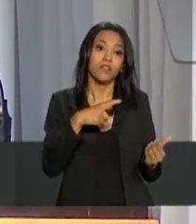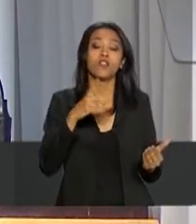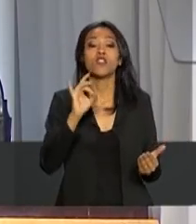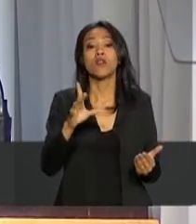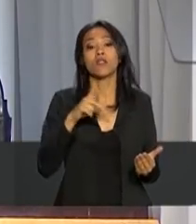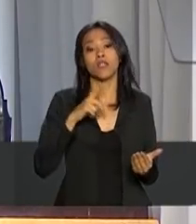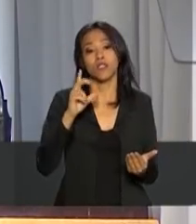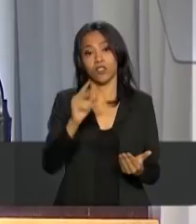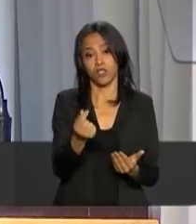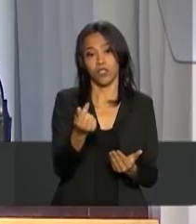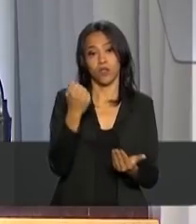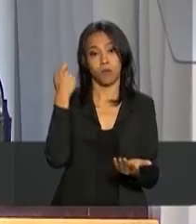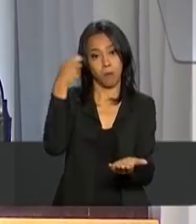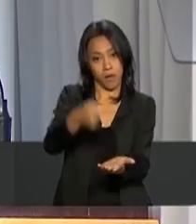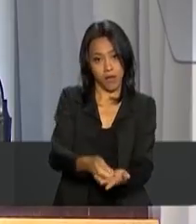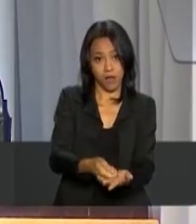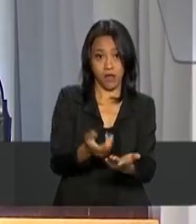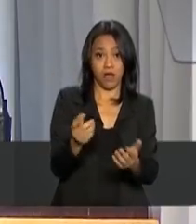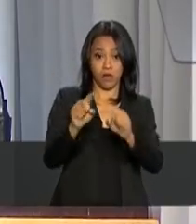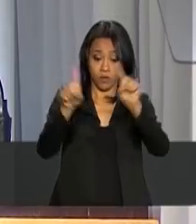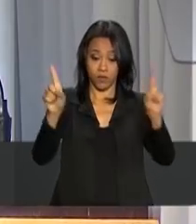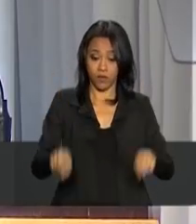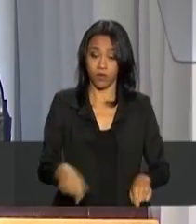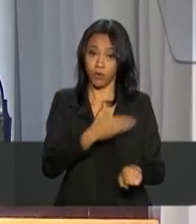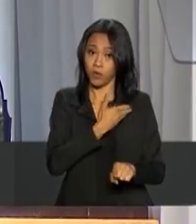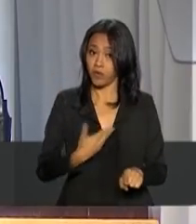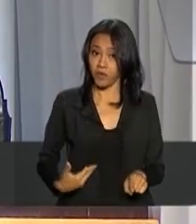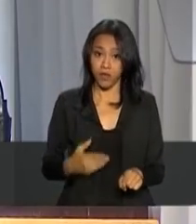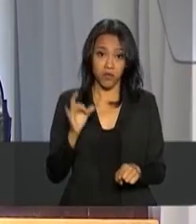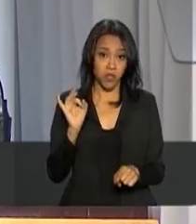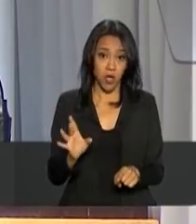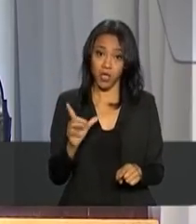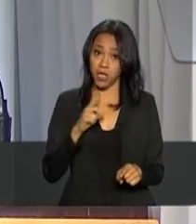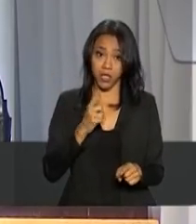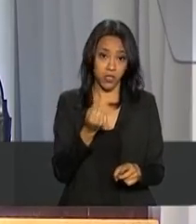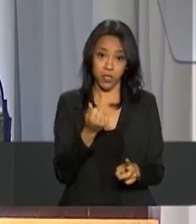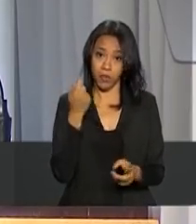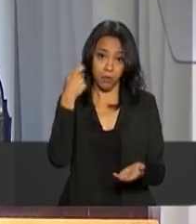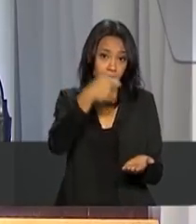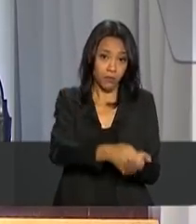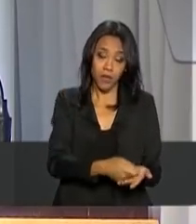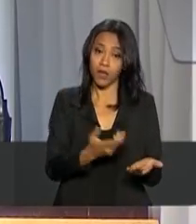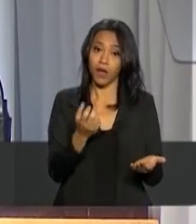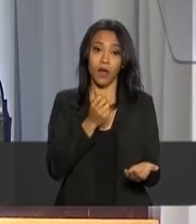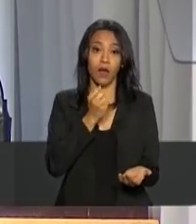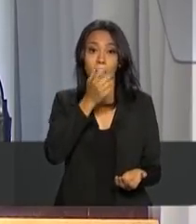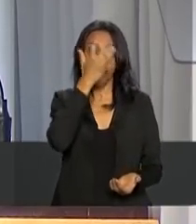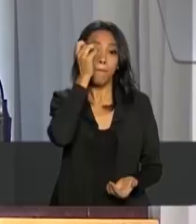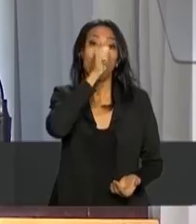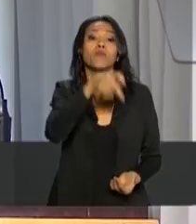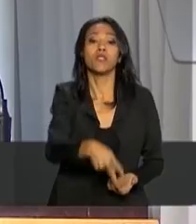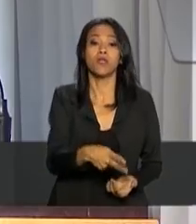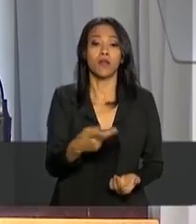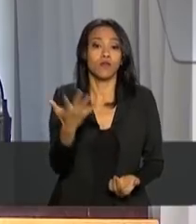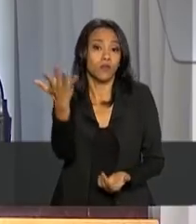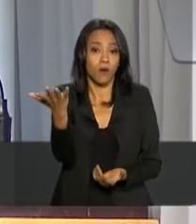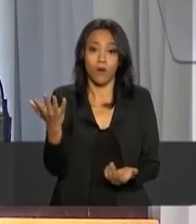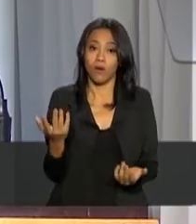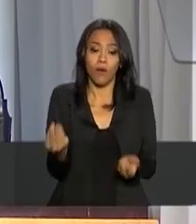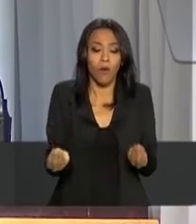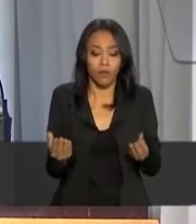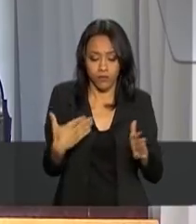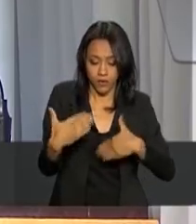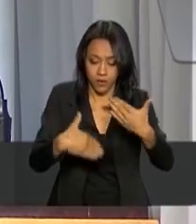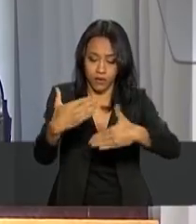pagar servidor público e aposentados. Não vamos ter dinheiro para mais nada, porque não haverá como